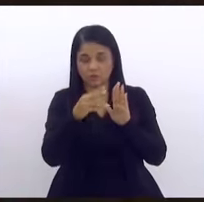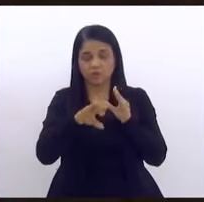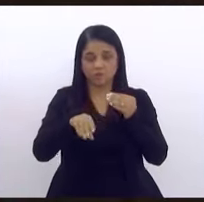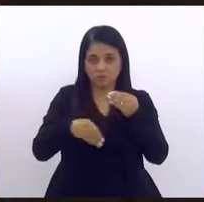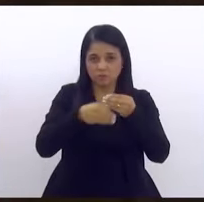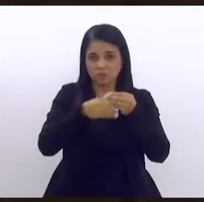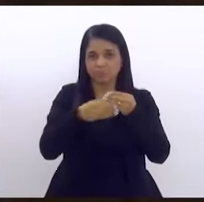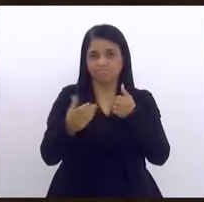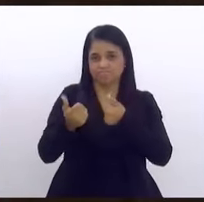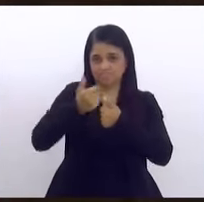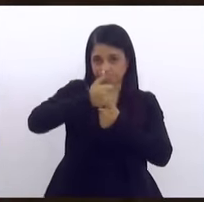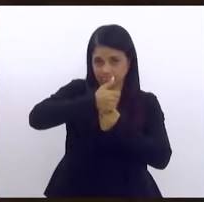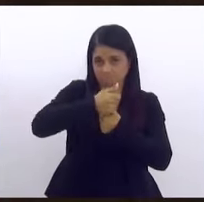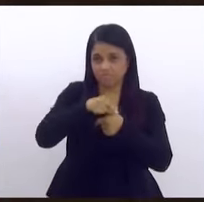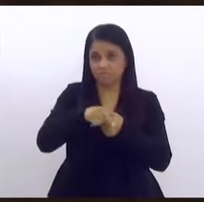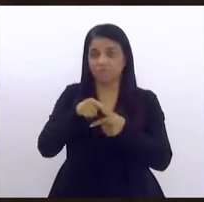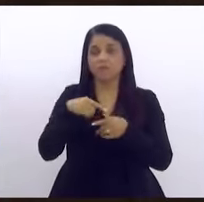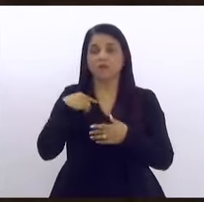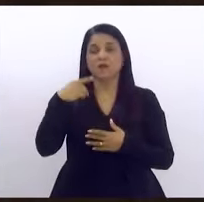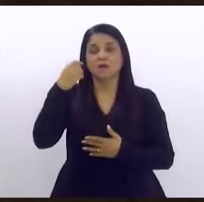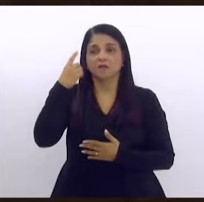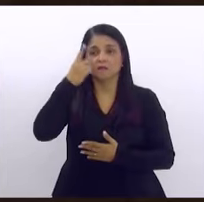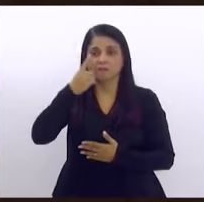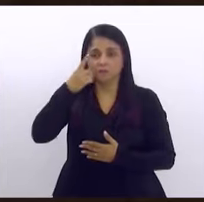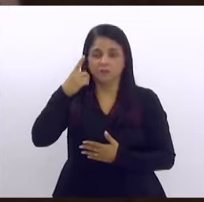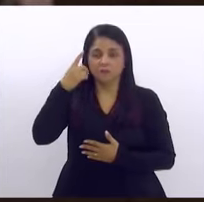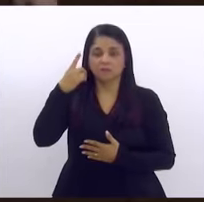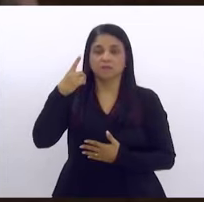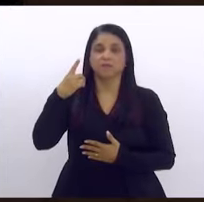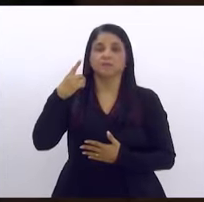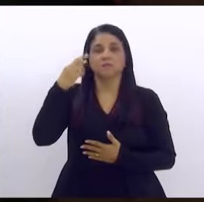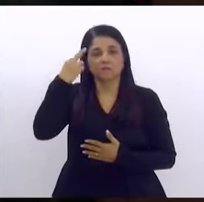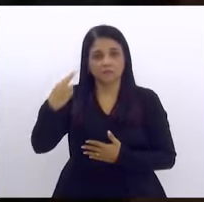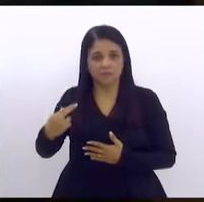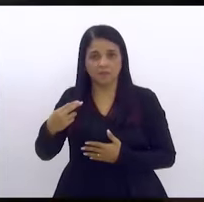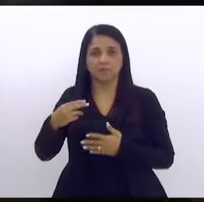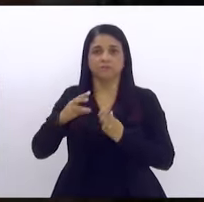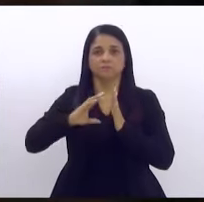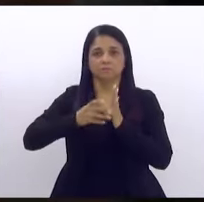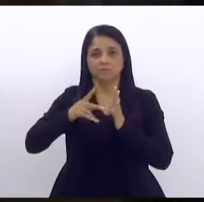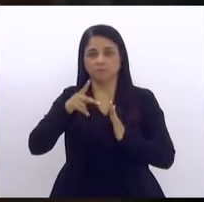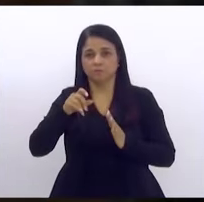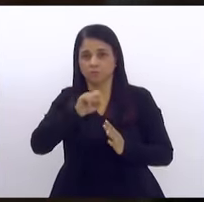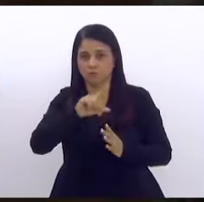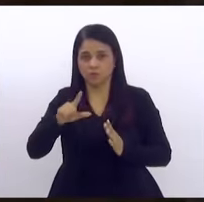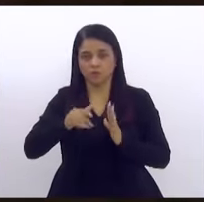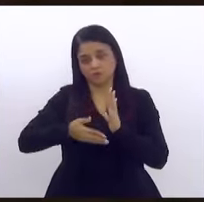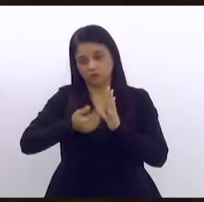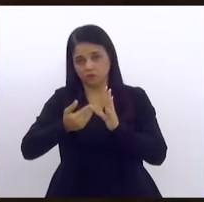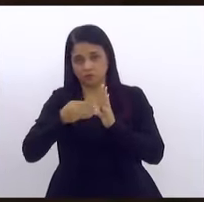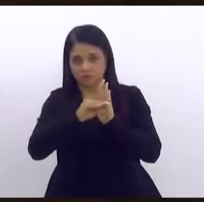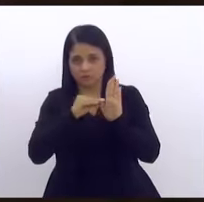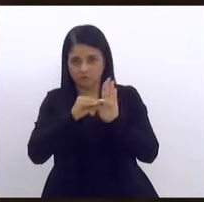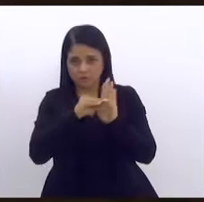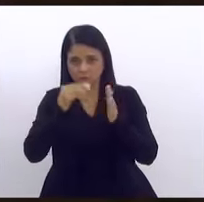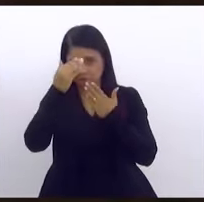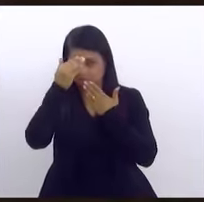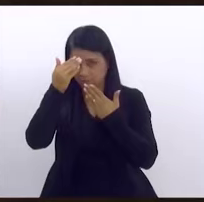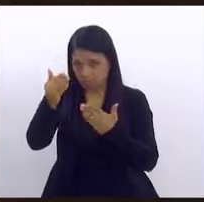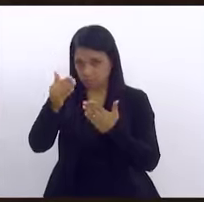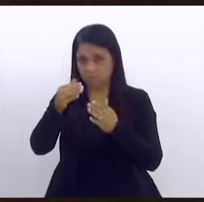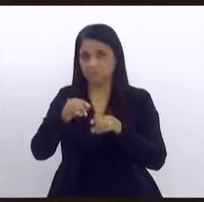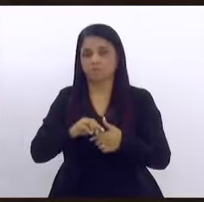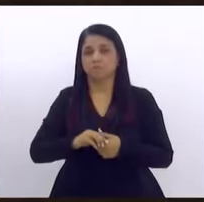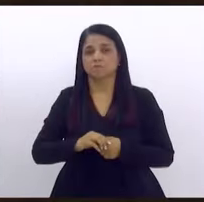supressão. Mas a deputada Renata e a bancada do PSOL retiraram as emendas. Então, fazer o agradecimento à retirada das emendas